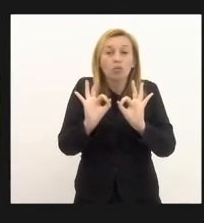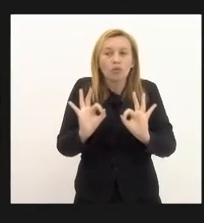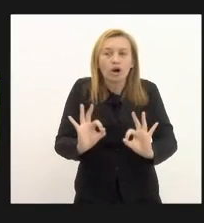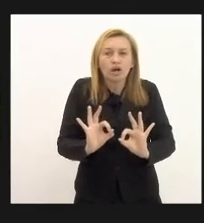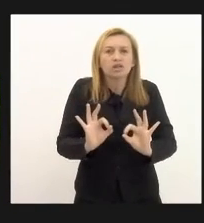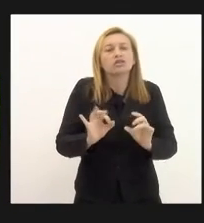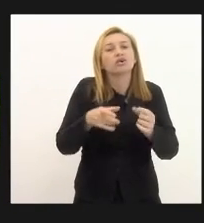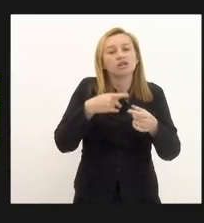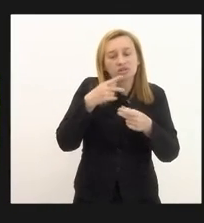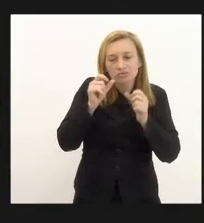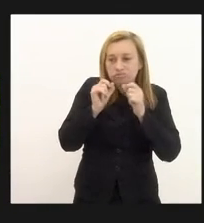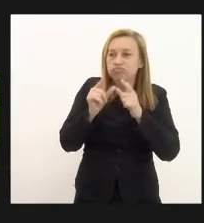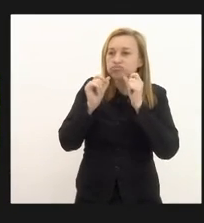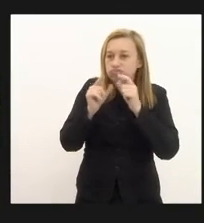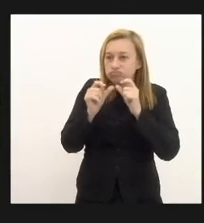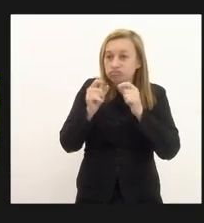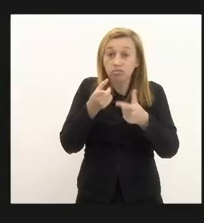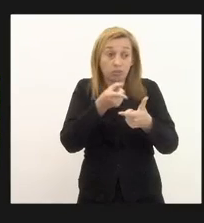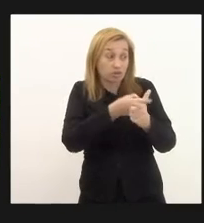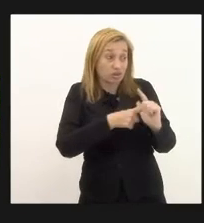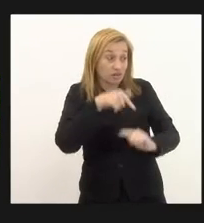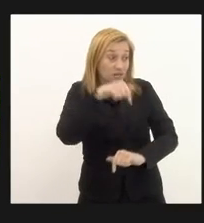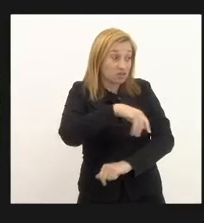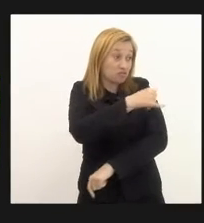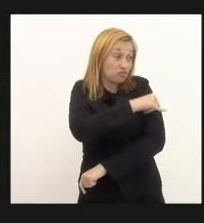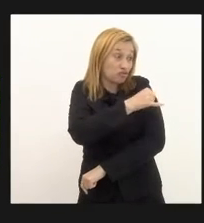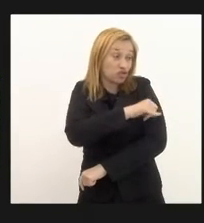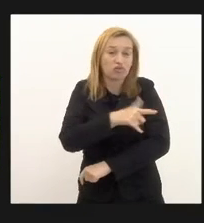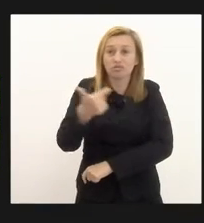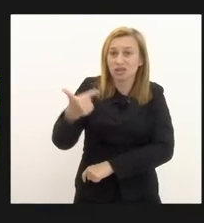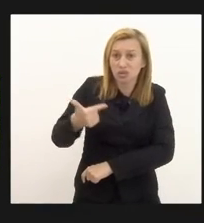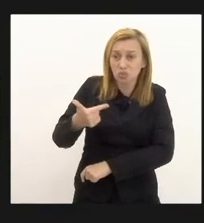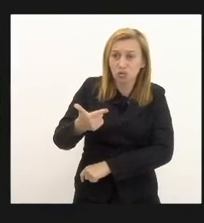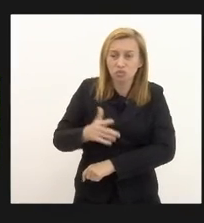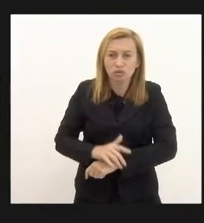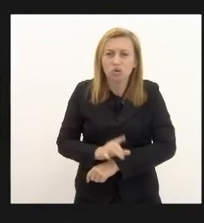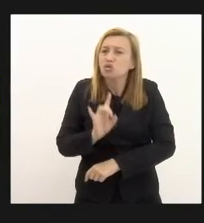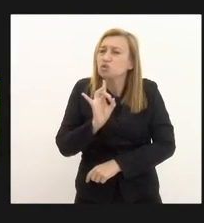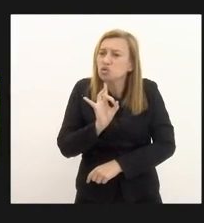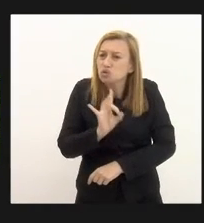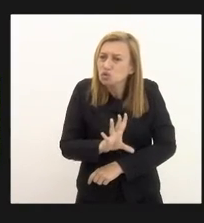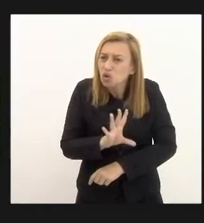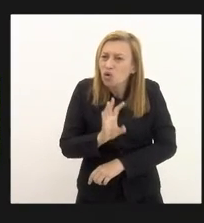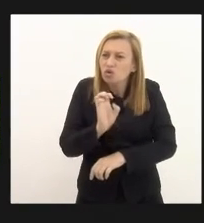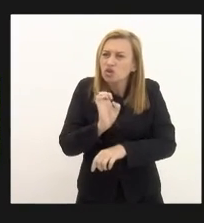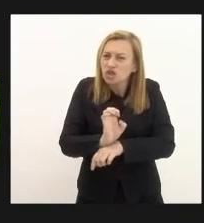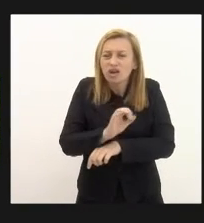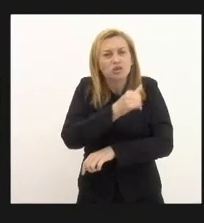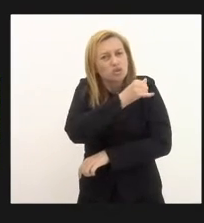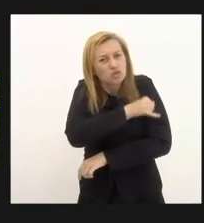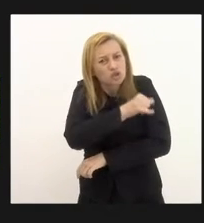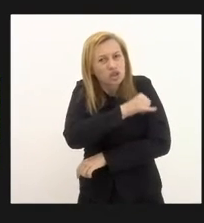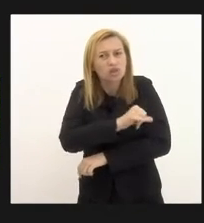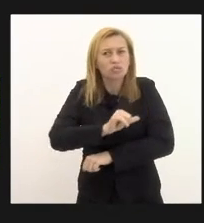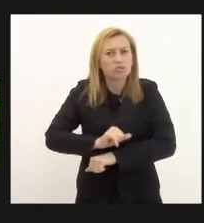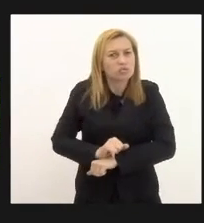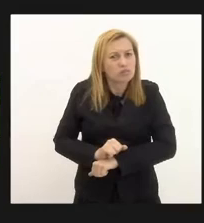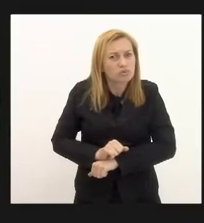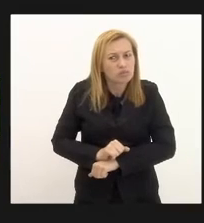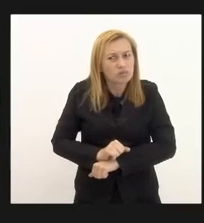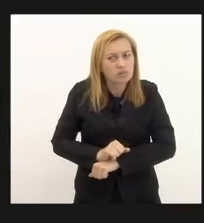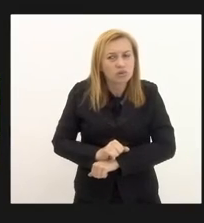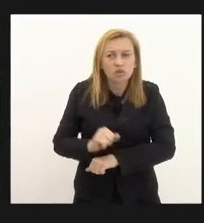questiona essa dívida aqui no Rio de Janeiro segundo só o estado do Rio de Janeiro